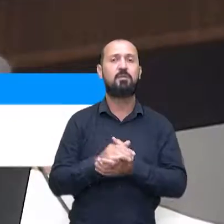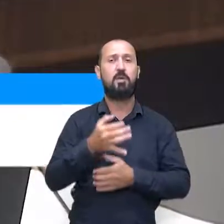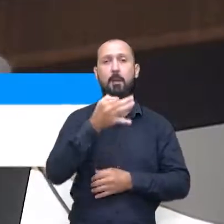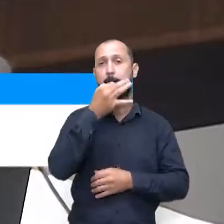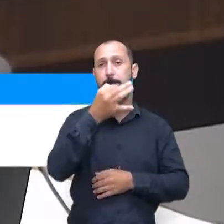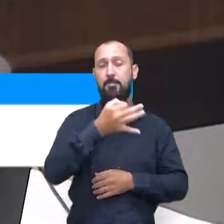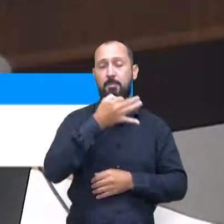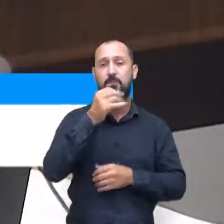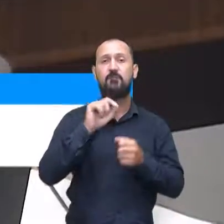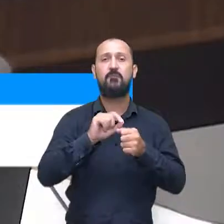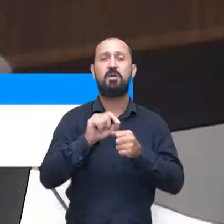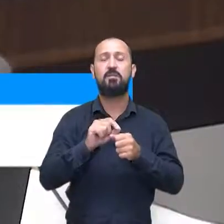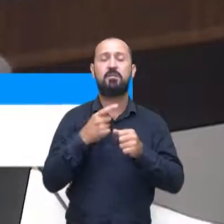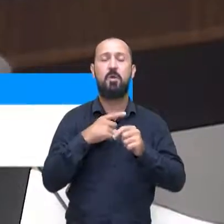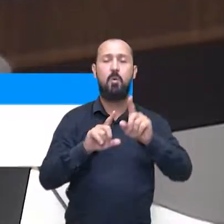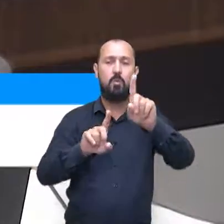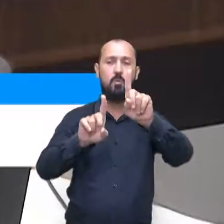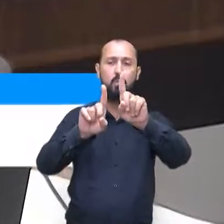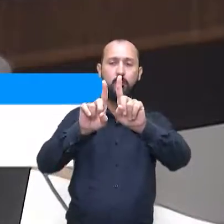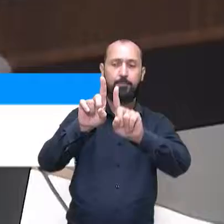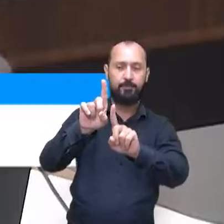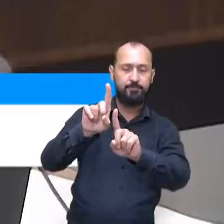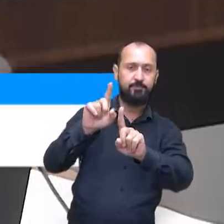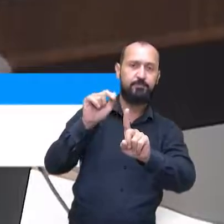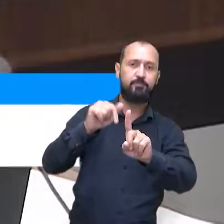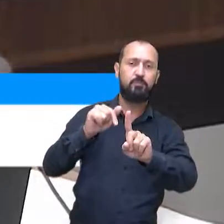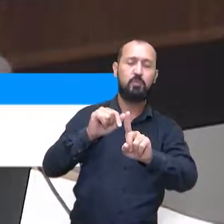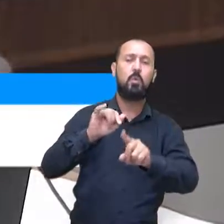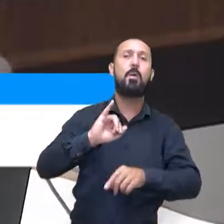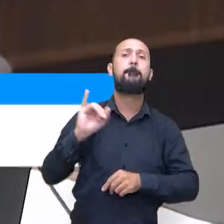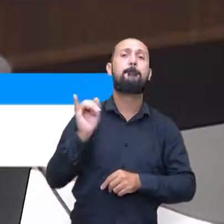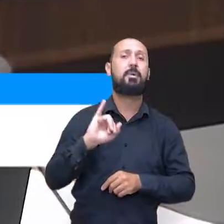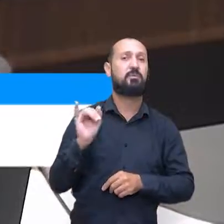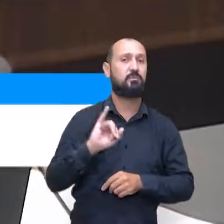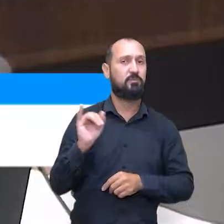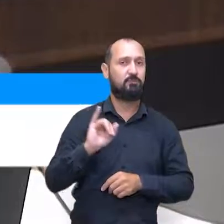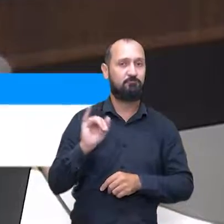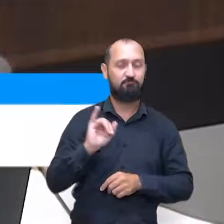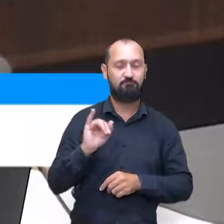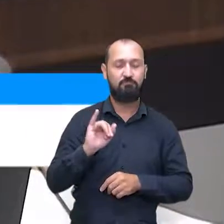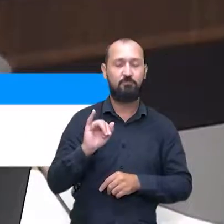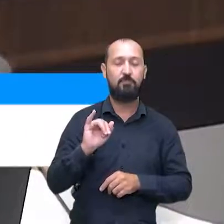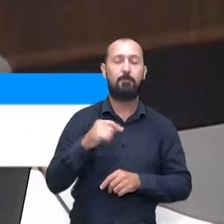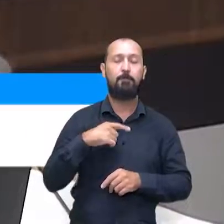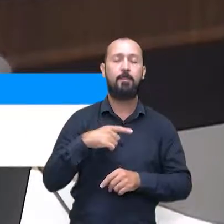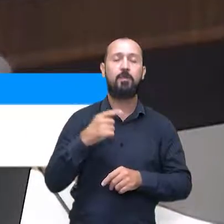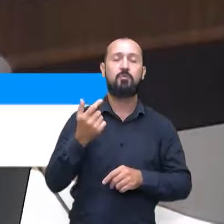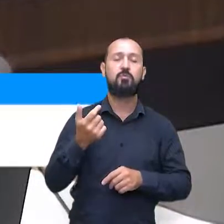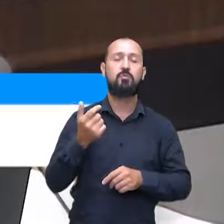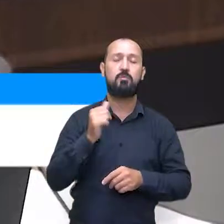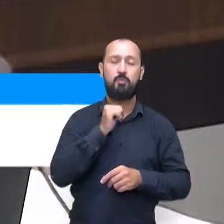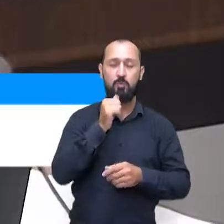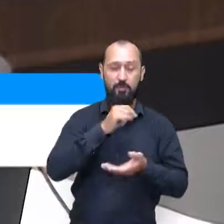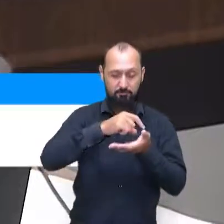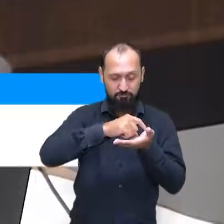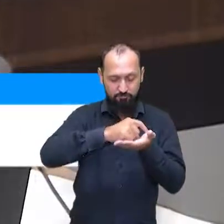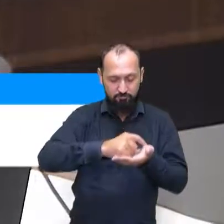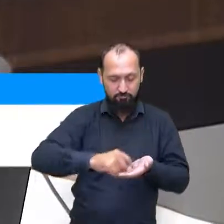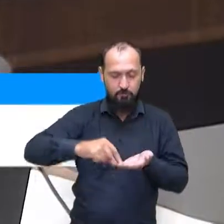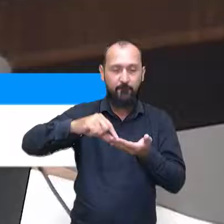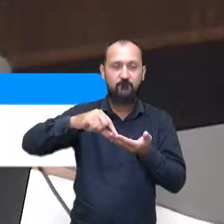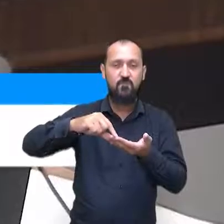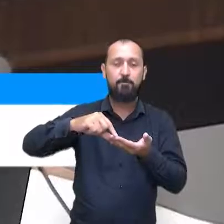ele se propõe a fazer uma diminuição, uma redução desse imposto sobre os absorventes, sobre esses